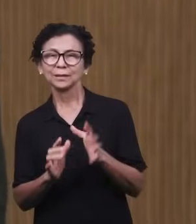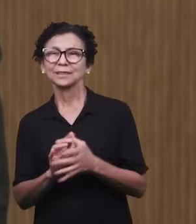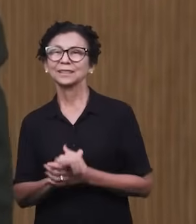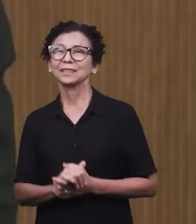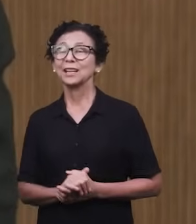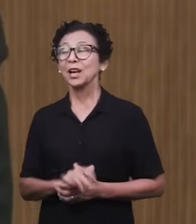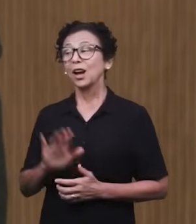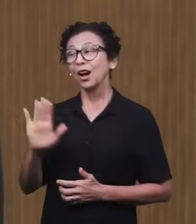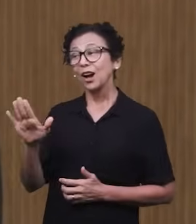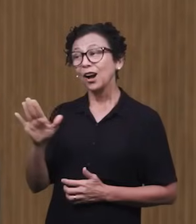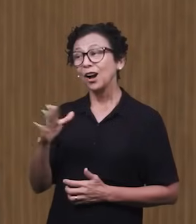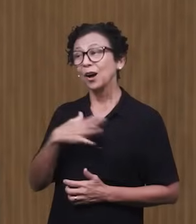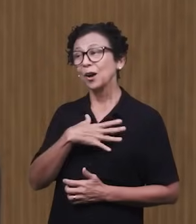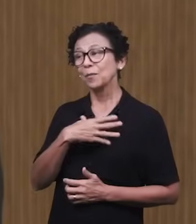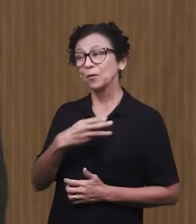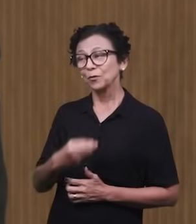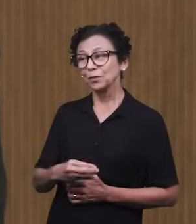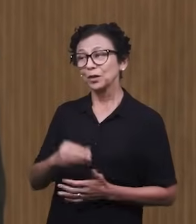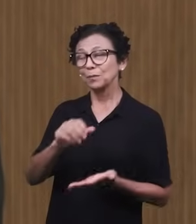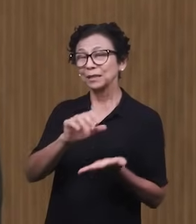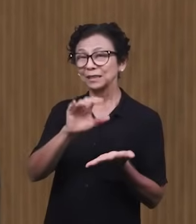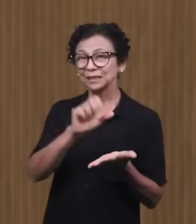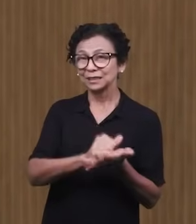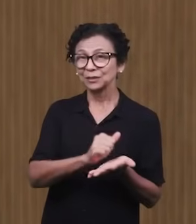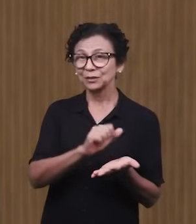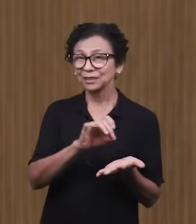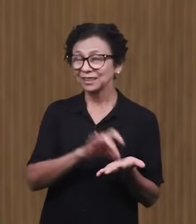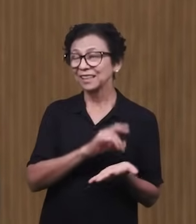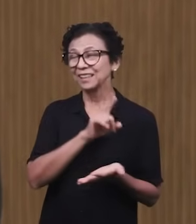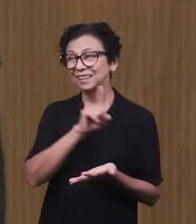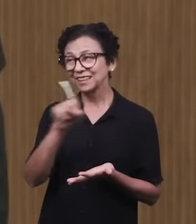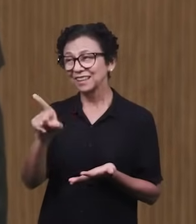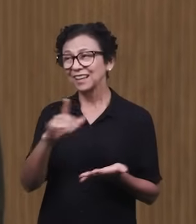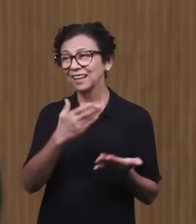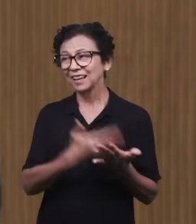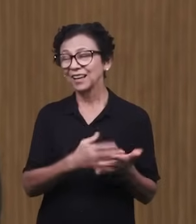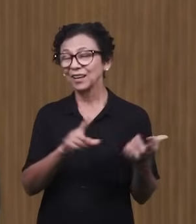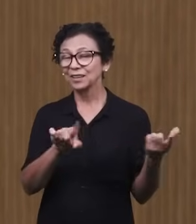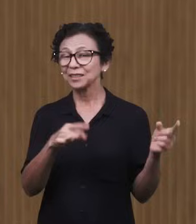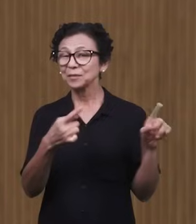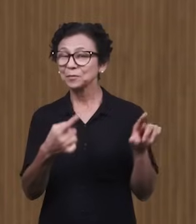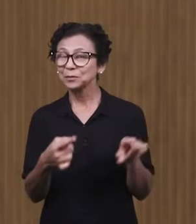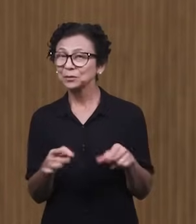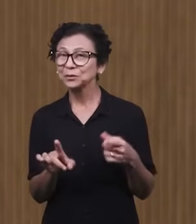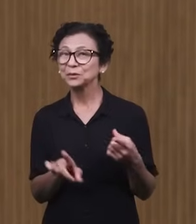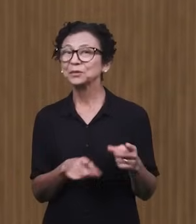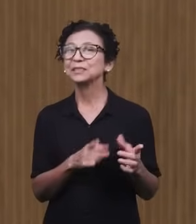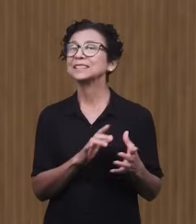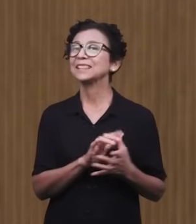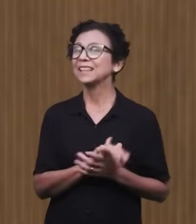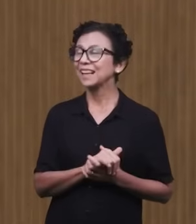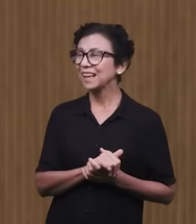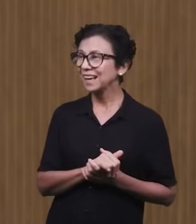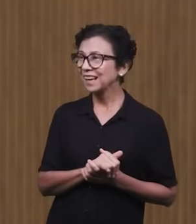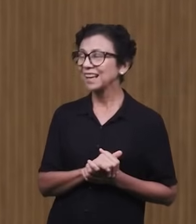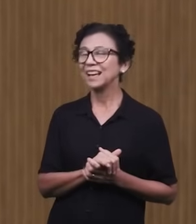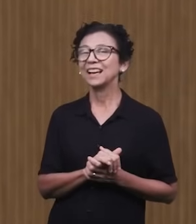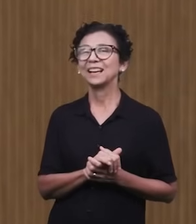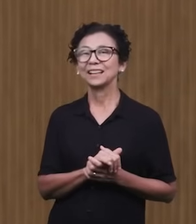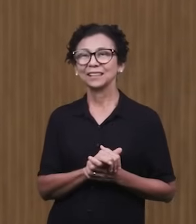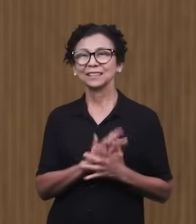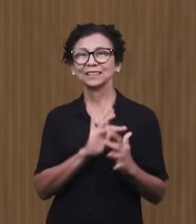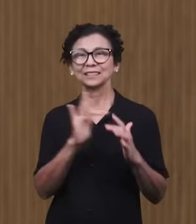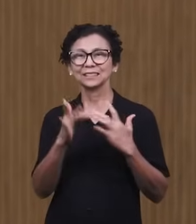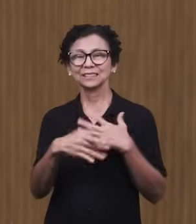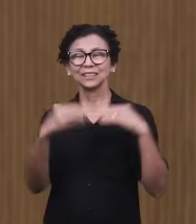quando, matriculei meu filho também na aula de música, olha, ele está assistindo, ele vê todos os dias e tudo que publica